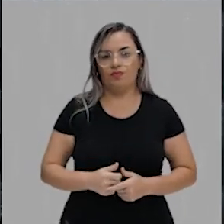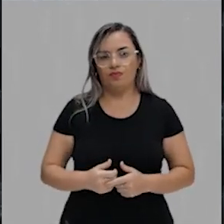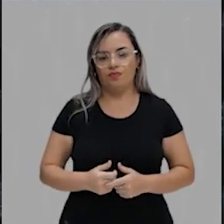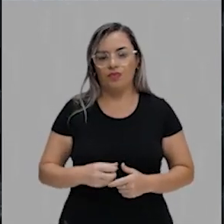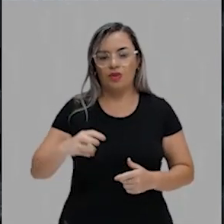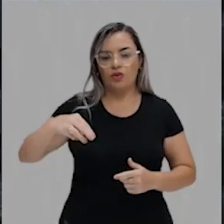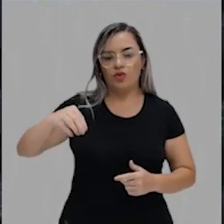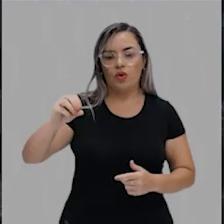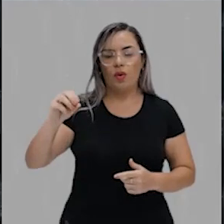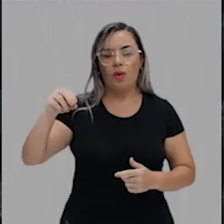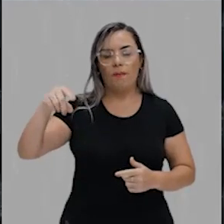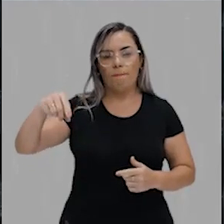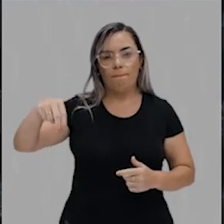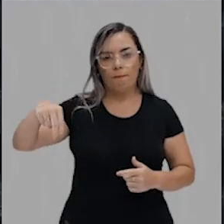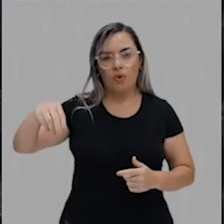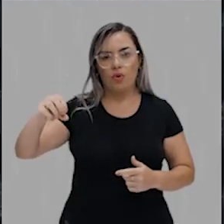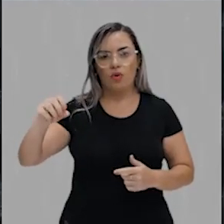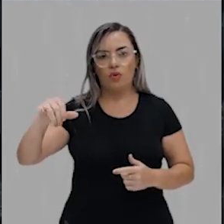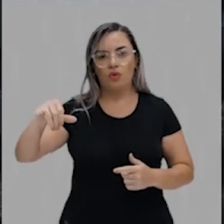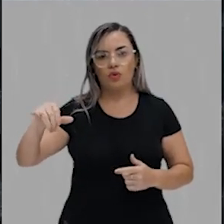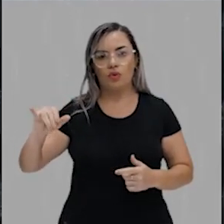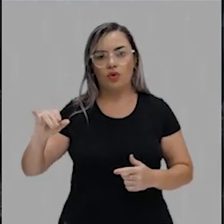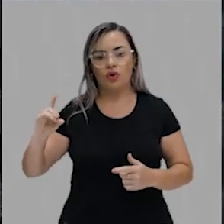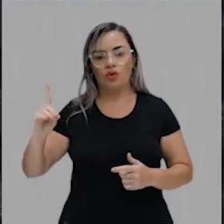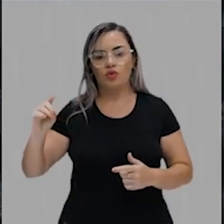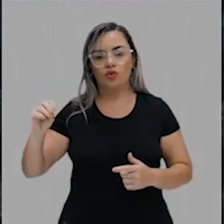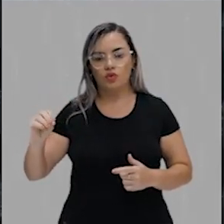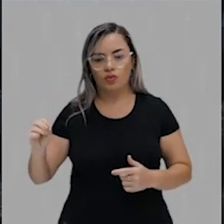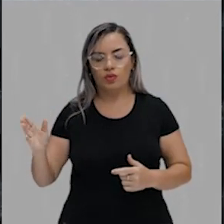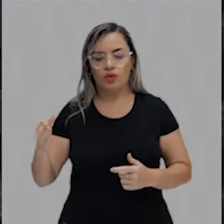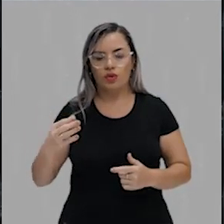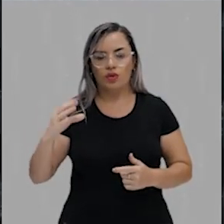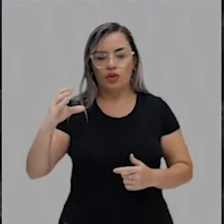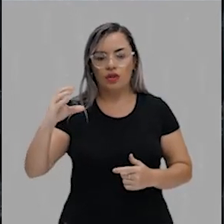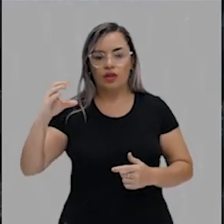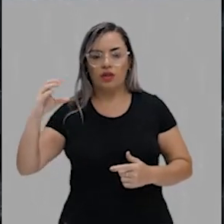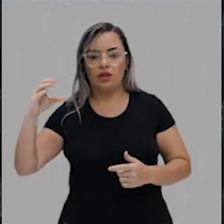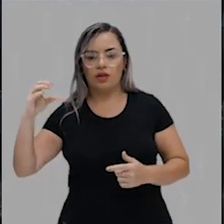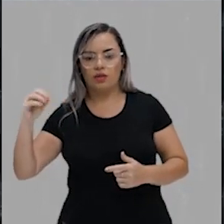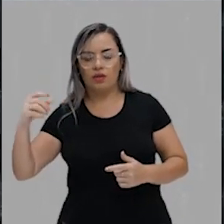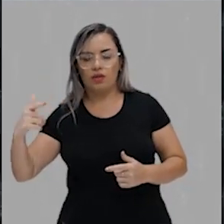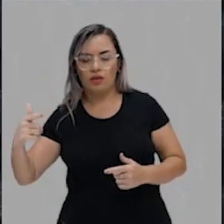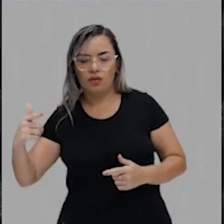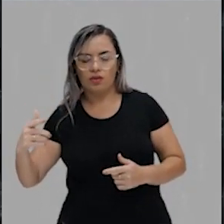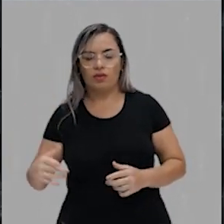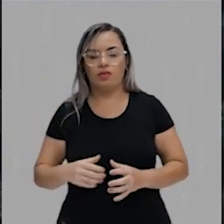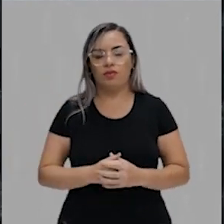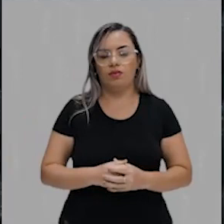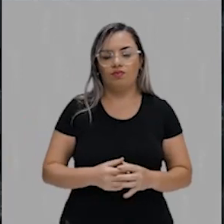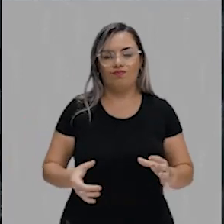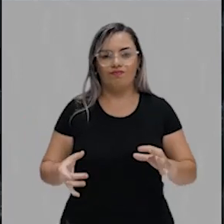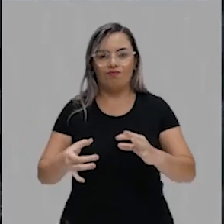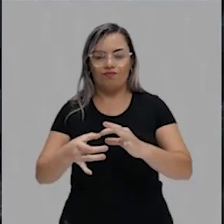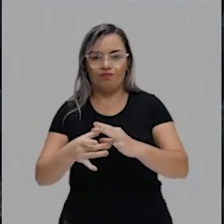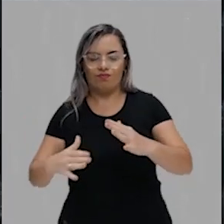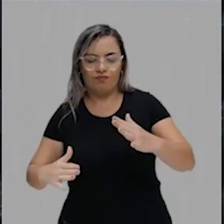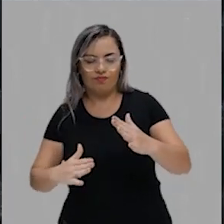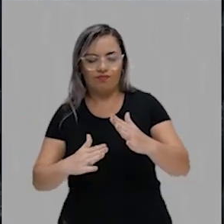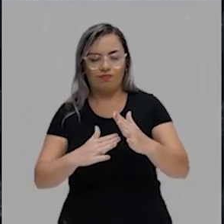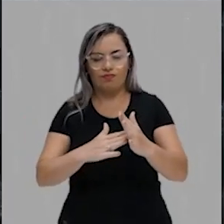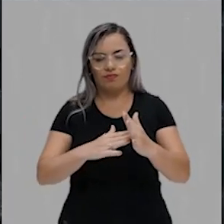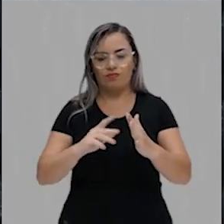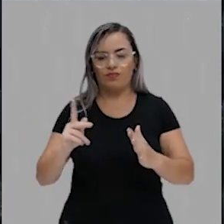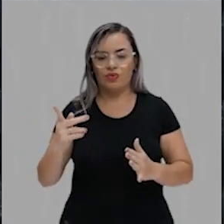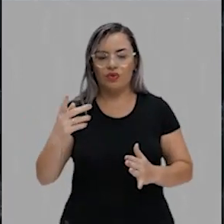Então, isso é o que faz o monóxido de carbono. Ele se liga à hemoglobina, impedindo que os